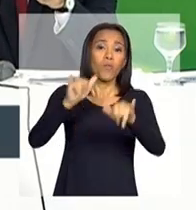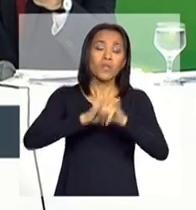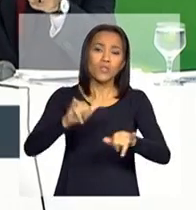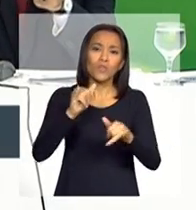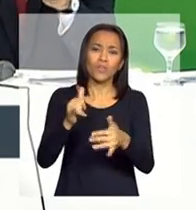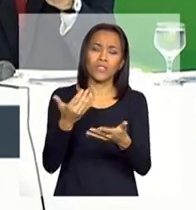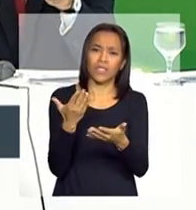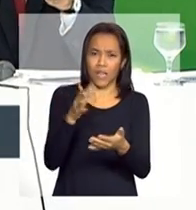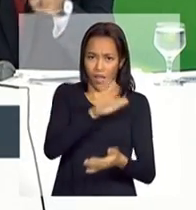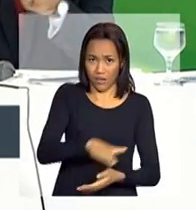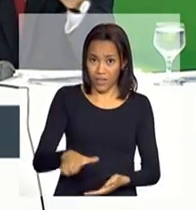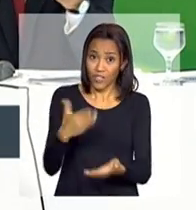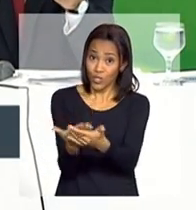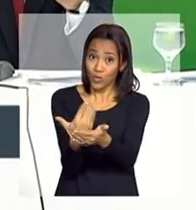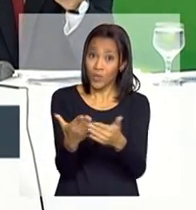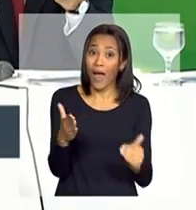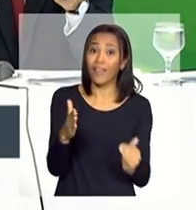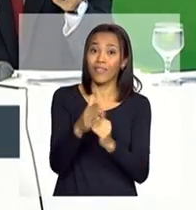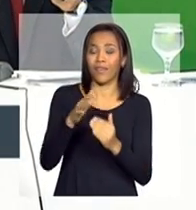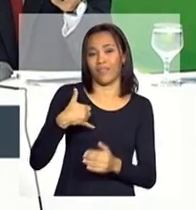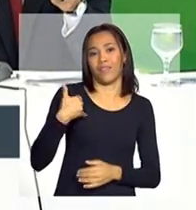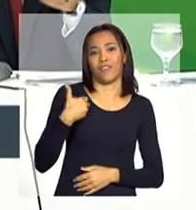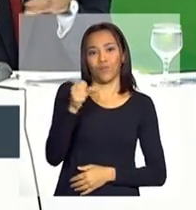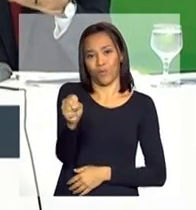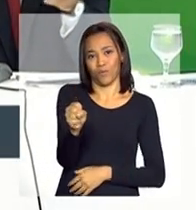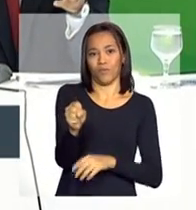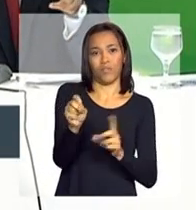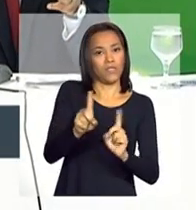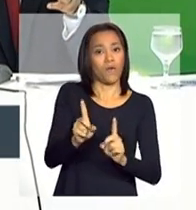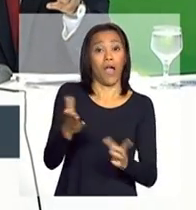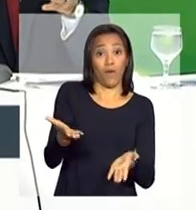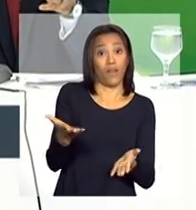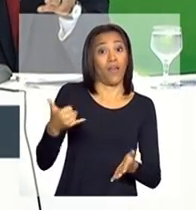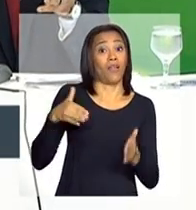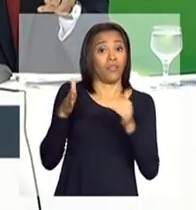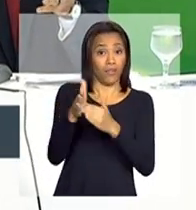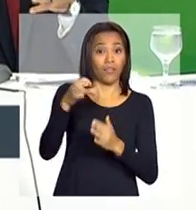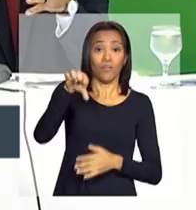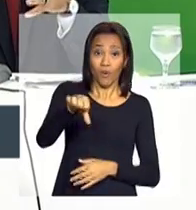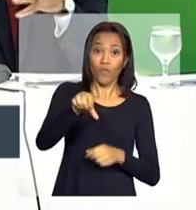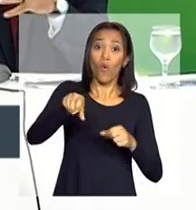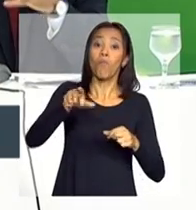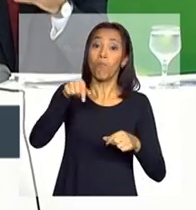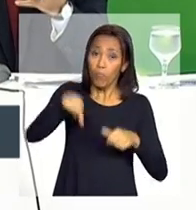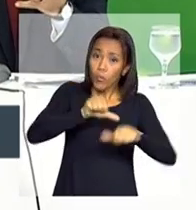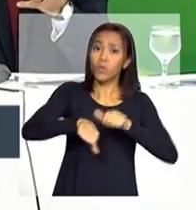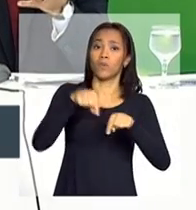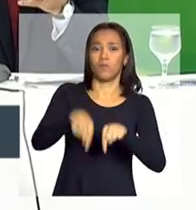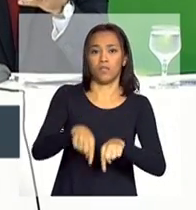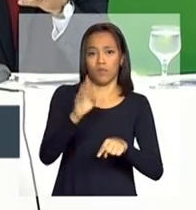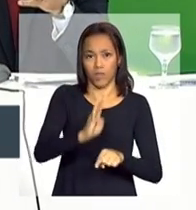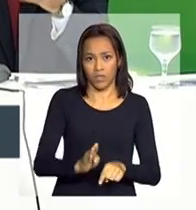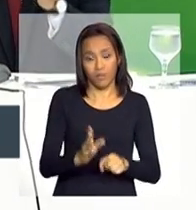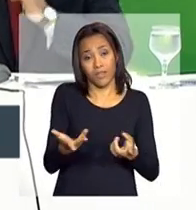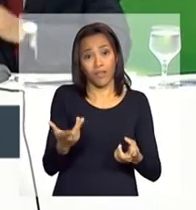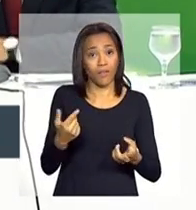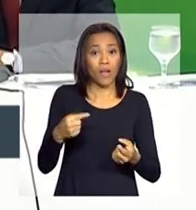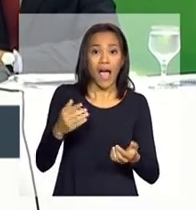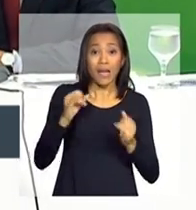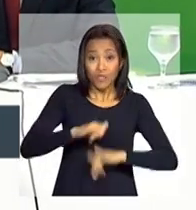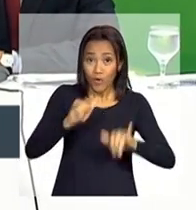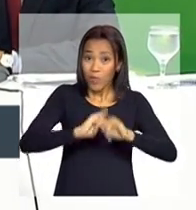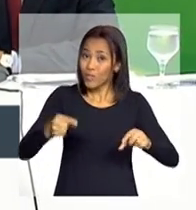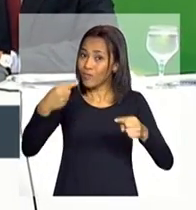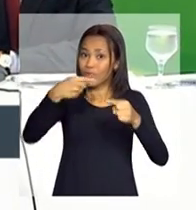anos e não consideram as crianças de 5 anos matriculada na rede pública na rede escolar de uma forma geral isso dá uma distorção brutal a